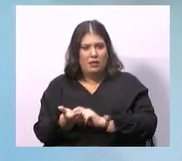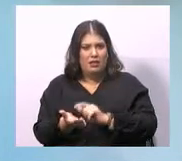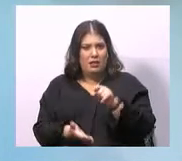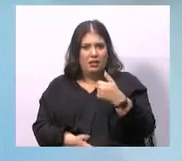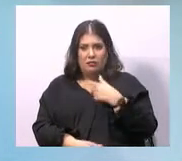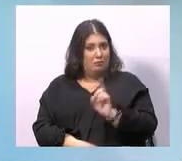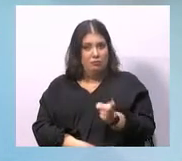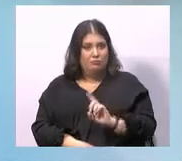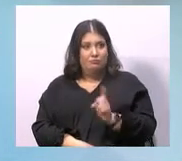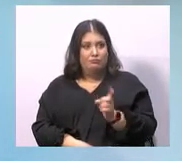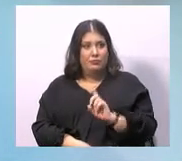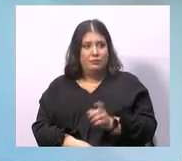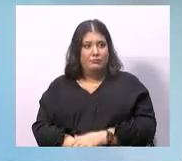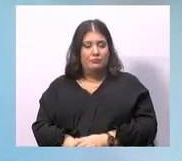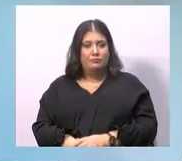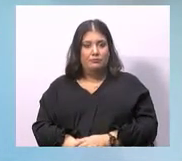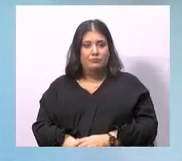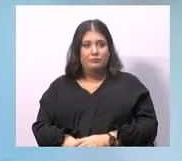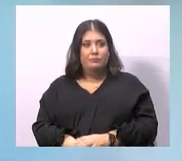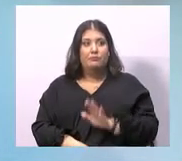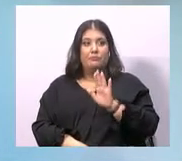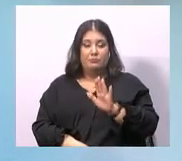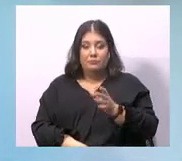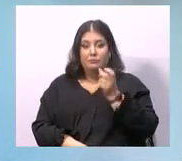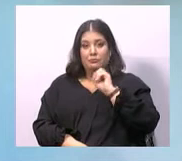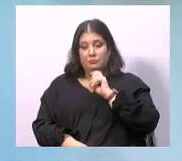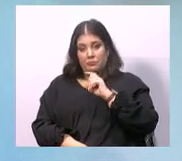Não. Não. Pronto. Mas podia ser